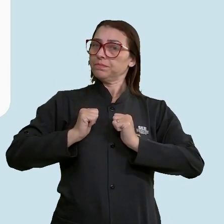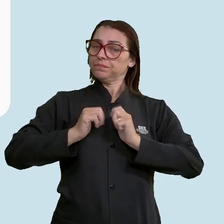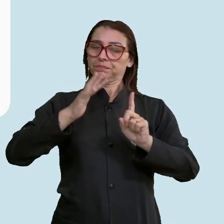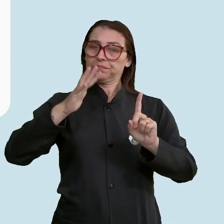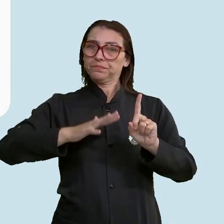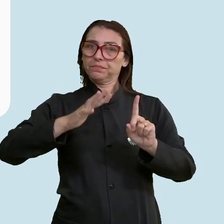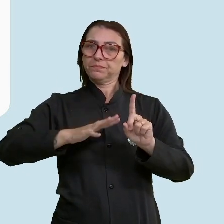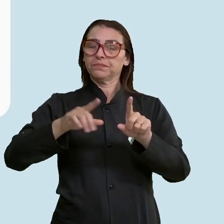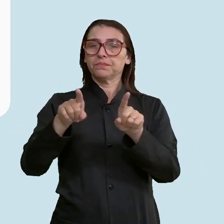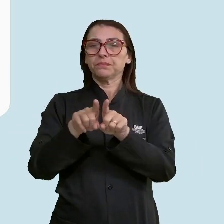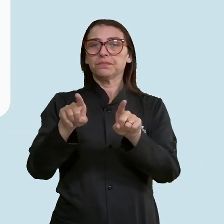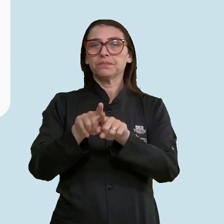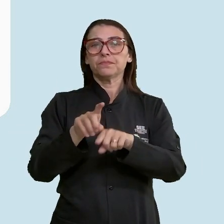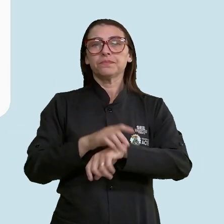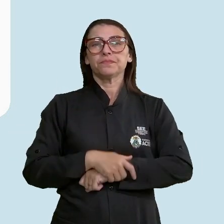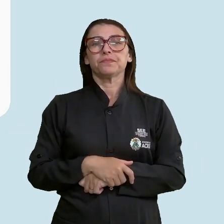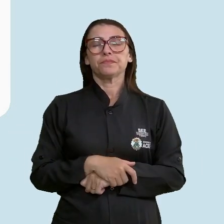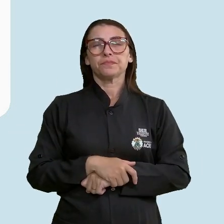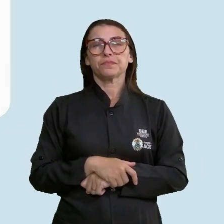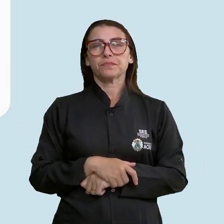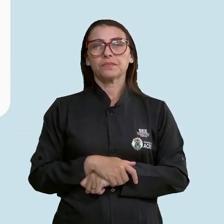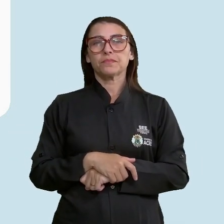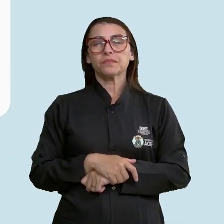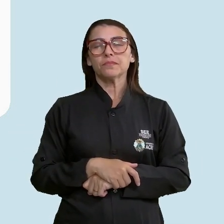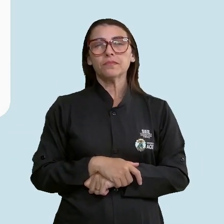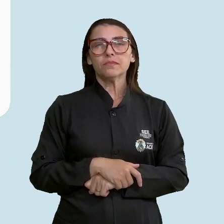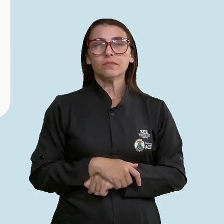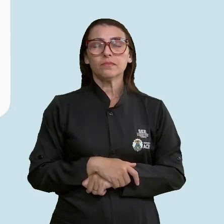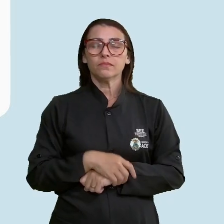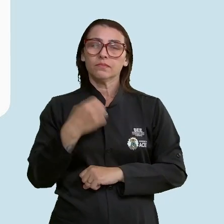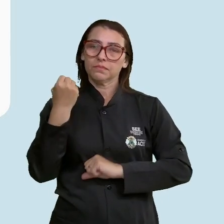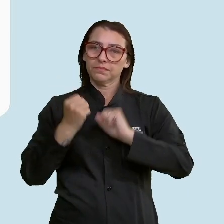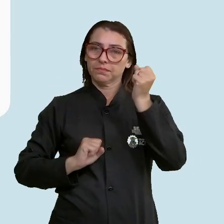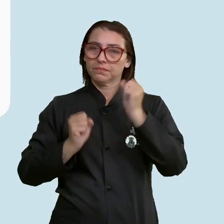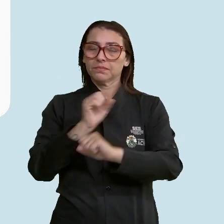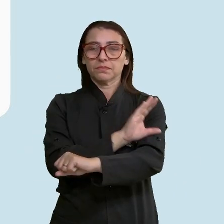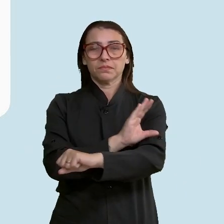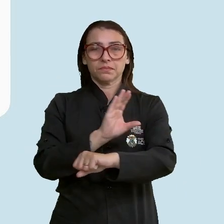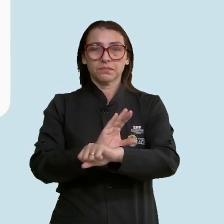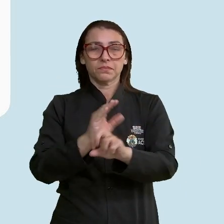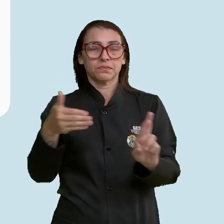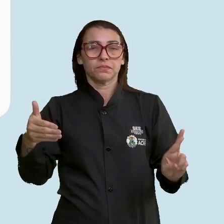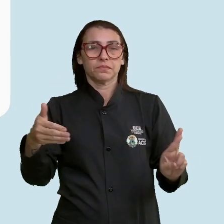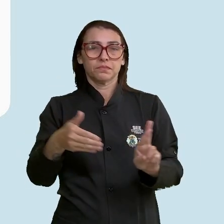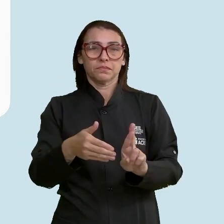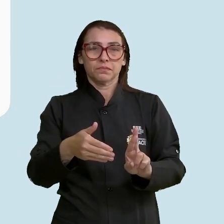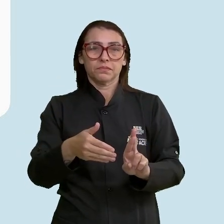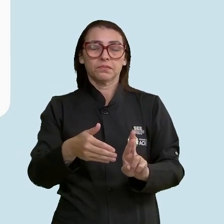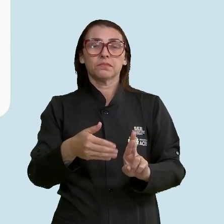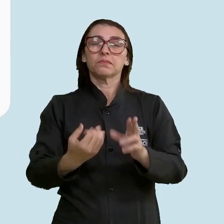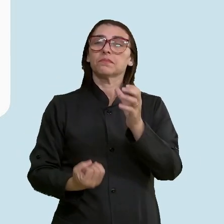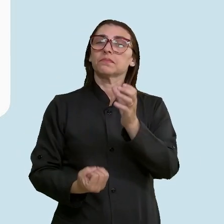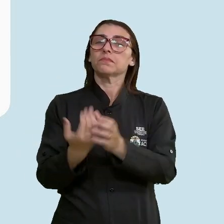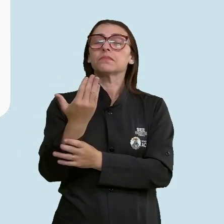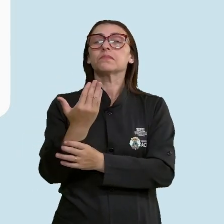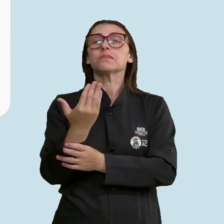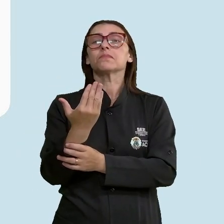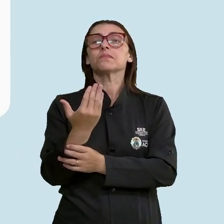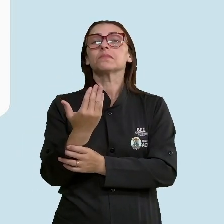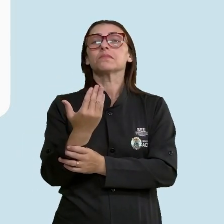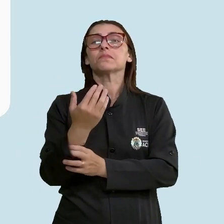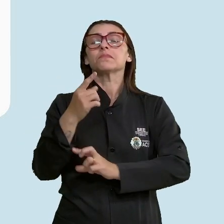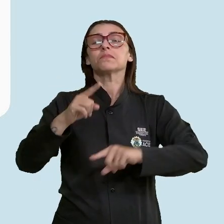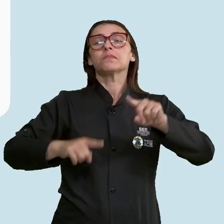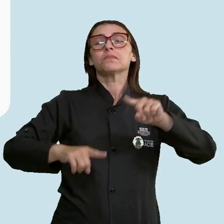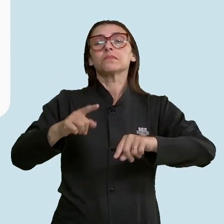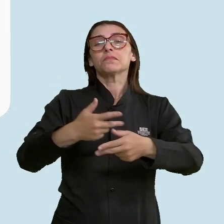molda, né, comportamentos. Então, a indústria cultural, ela se refere a essa produção em massa de bens